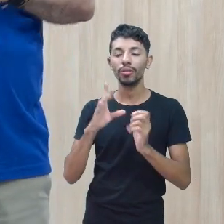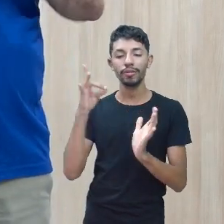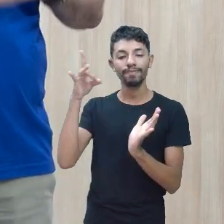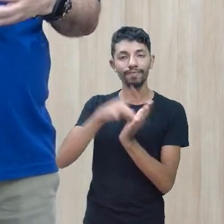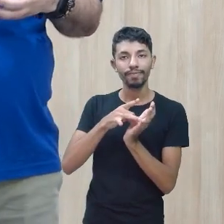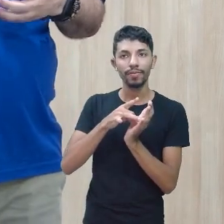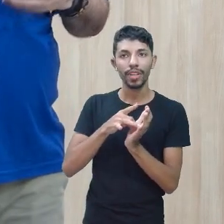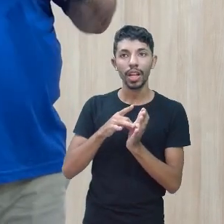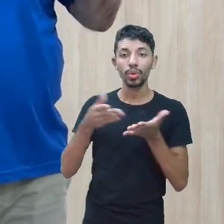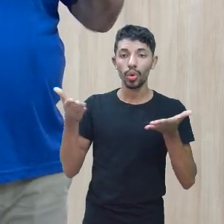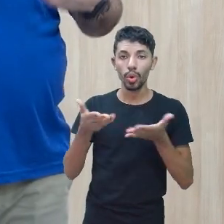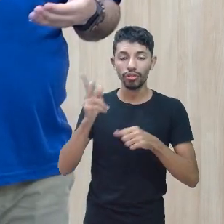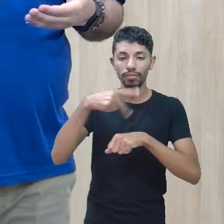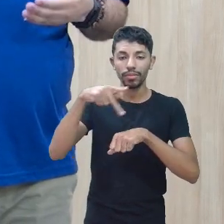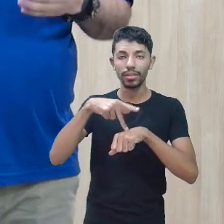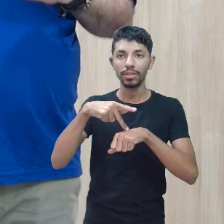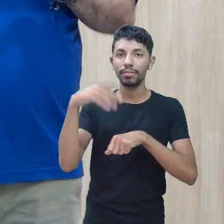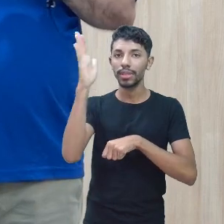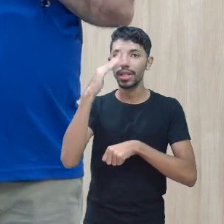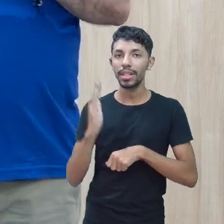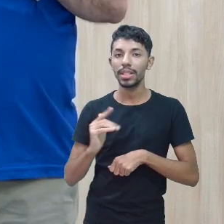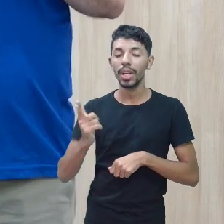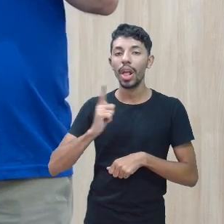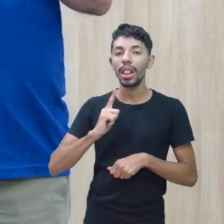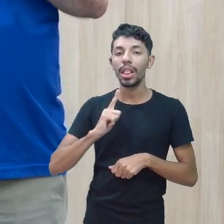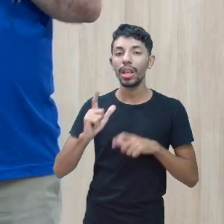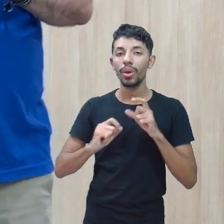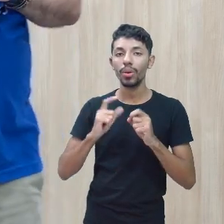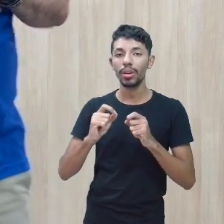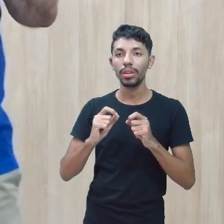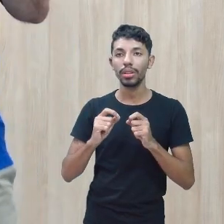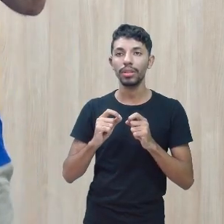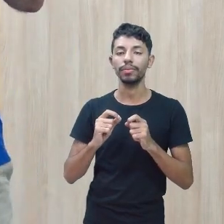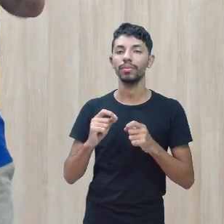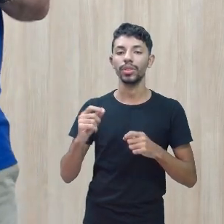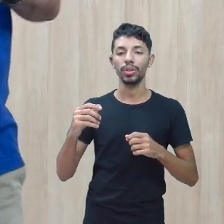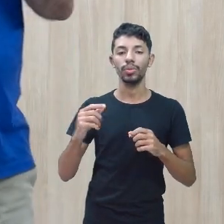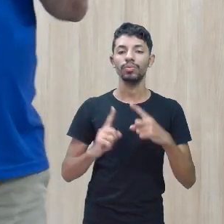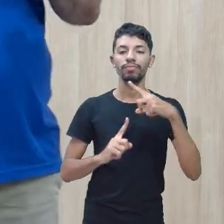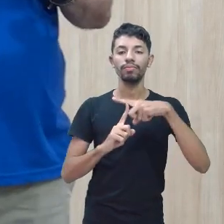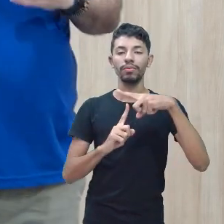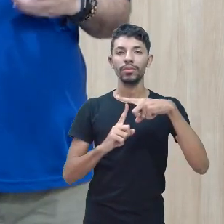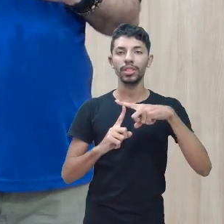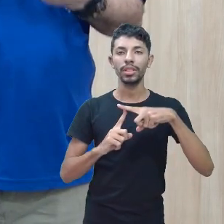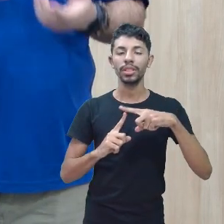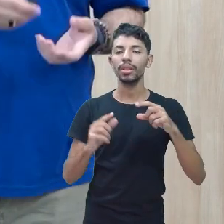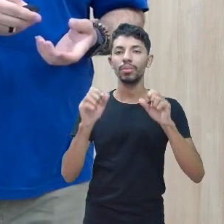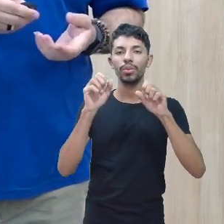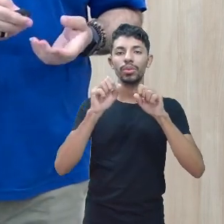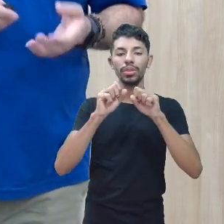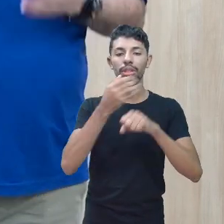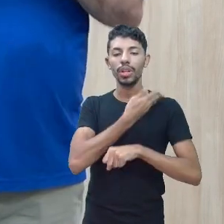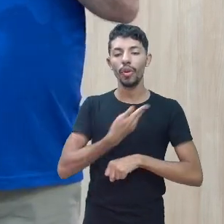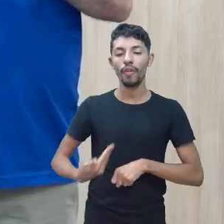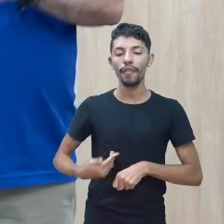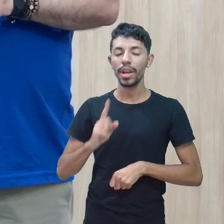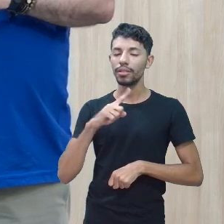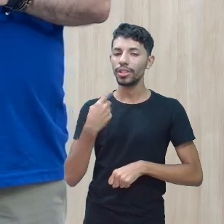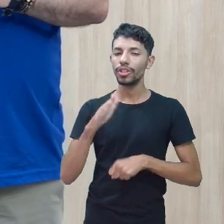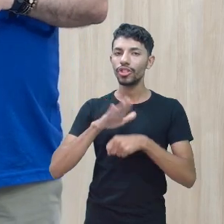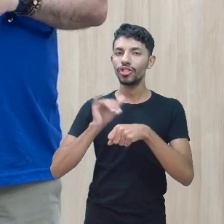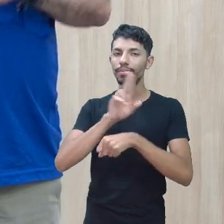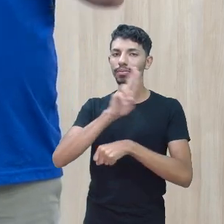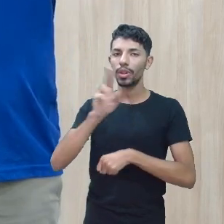país hoje se constitui a partir de uma forma, né, de governo que nós chamamos de república. E dentro